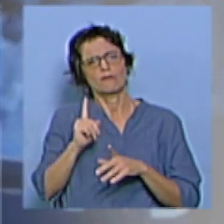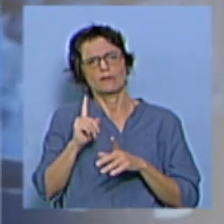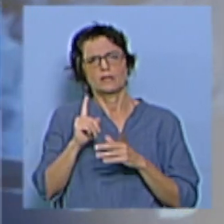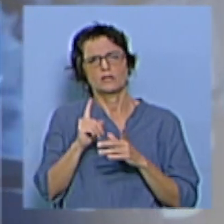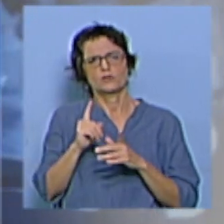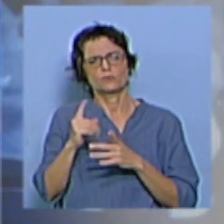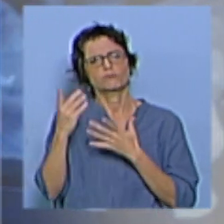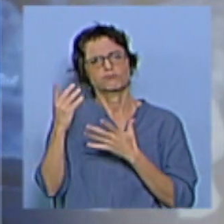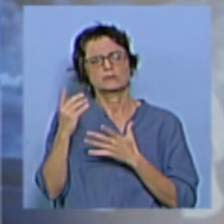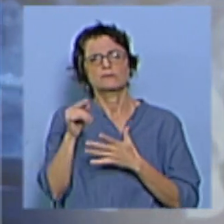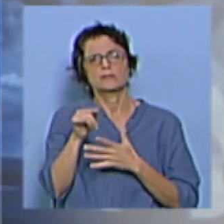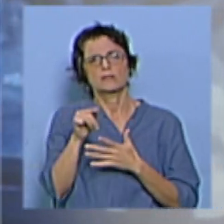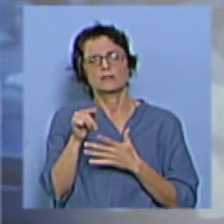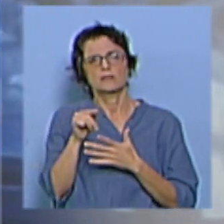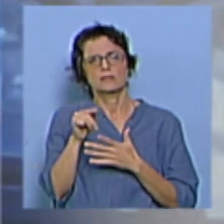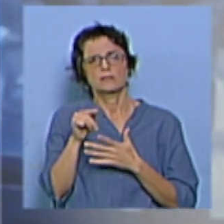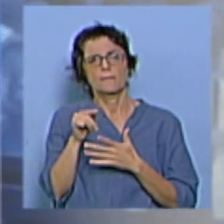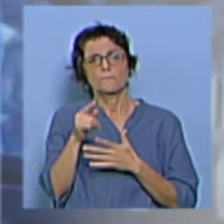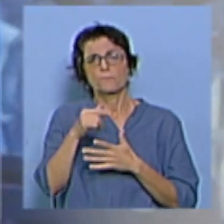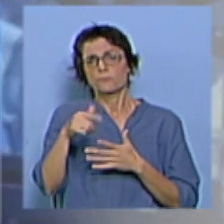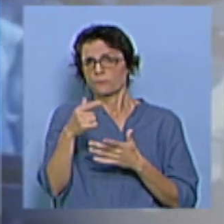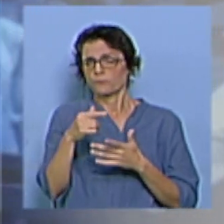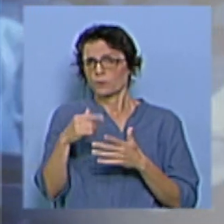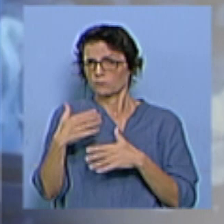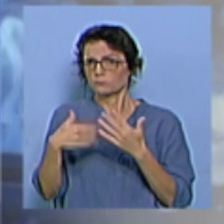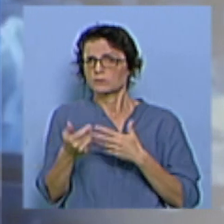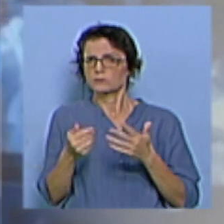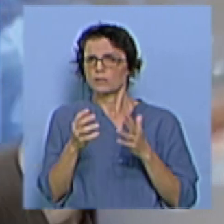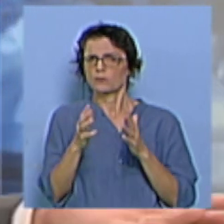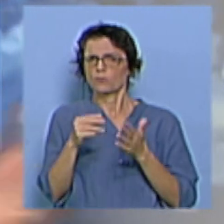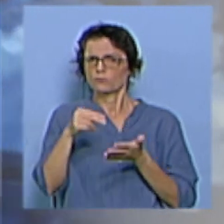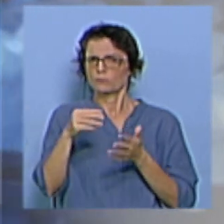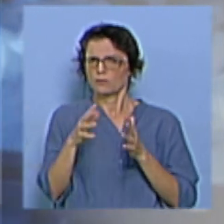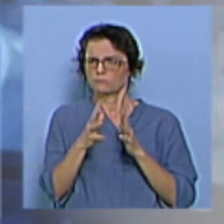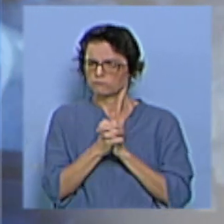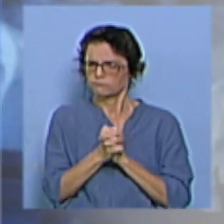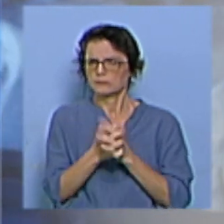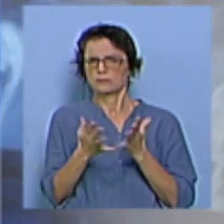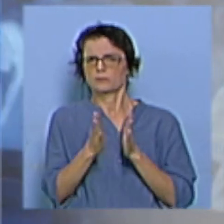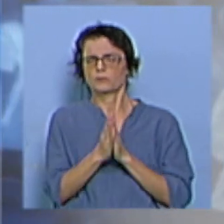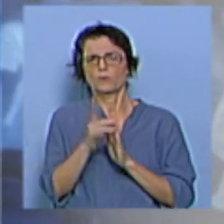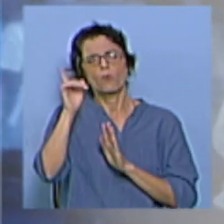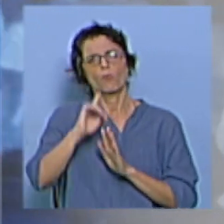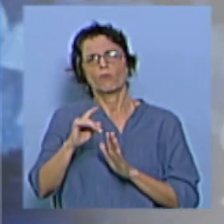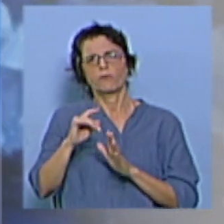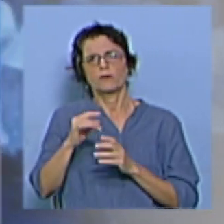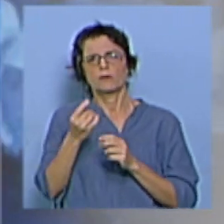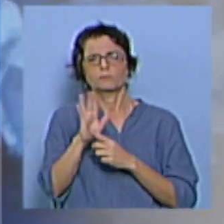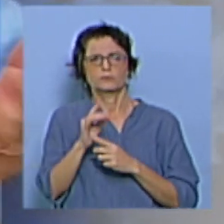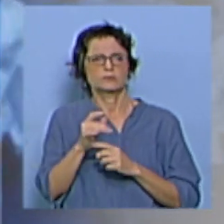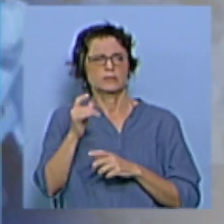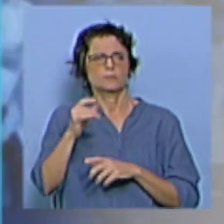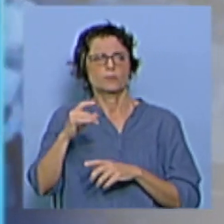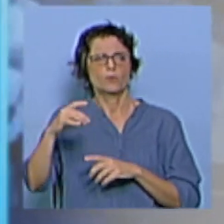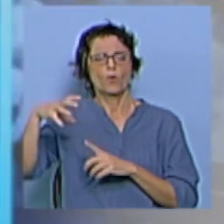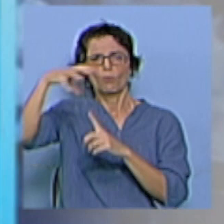militares não deixaram de ser celebradas. E lembro-me, por exemplo, do dia do paraquedista, lembro do aniversário da PSP ainda